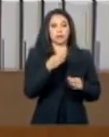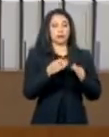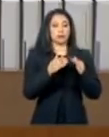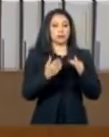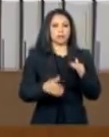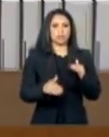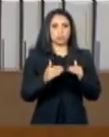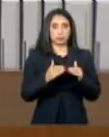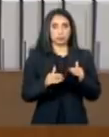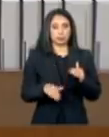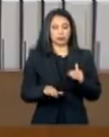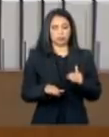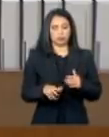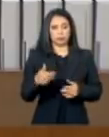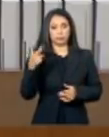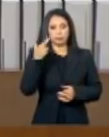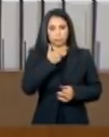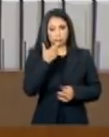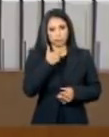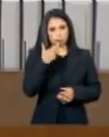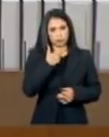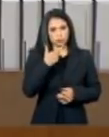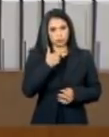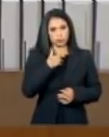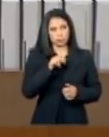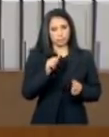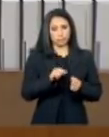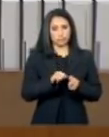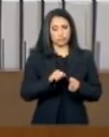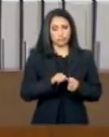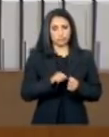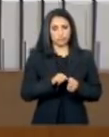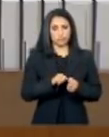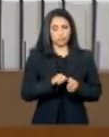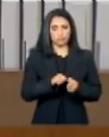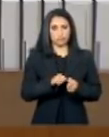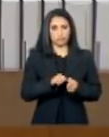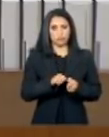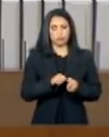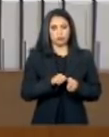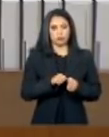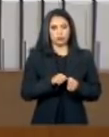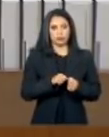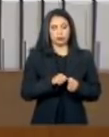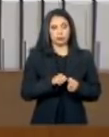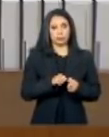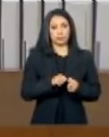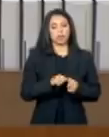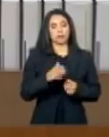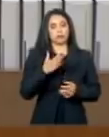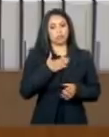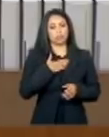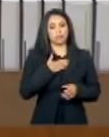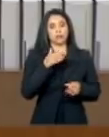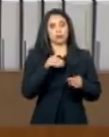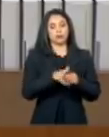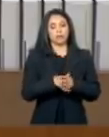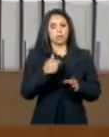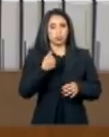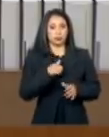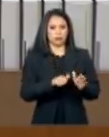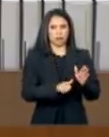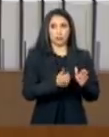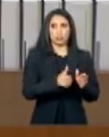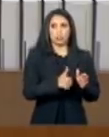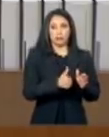lewandowski fez uma proposição em relação a uma eventual adendo o meu voto que eu vou analisar e por isso